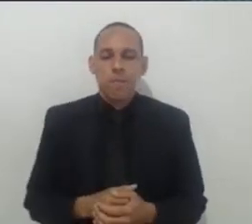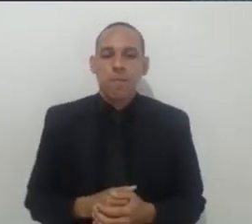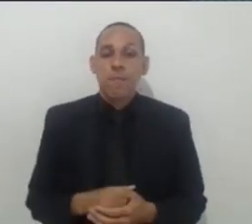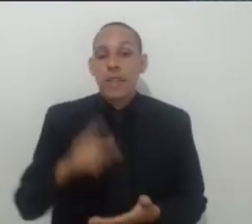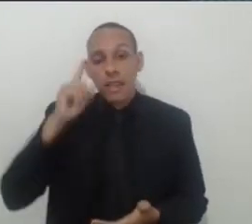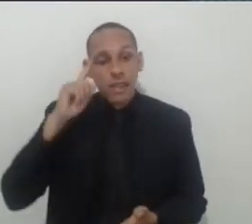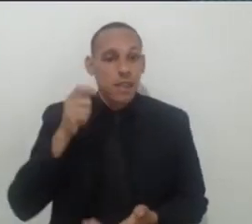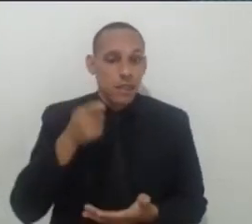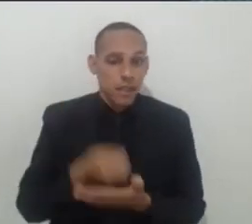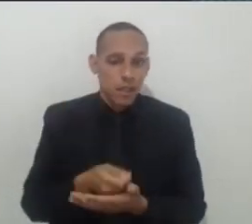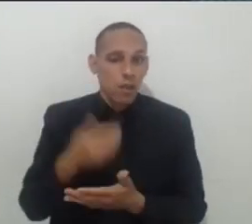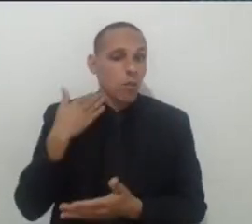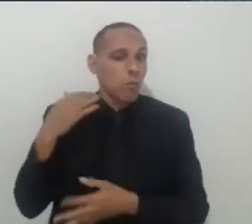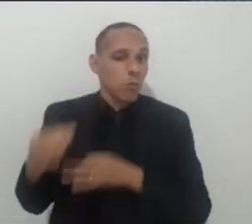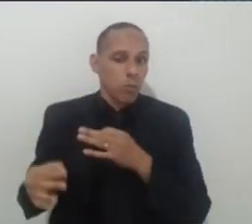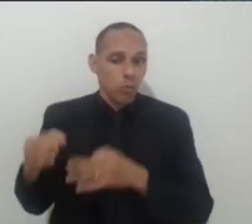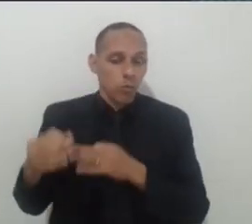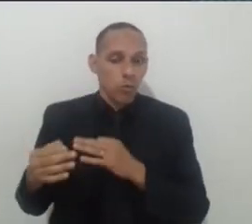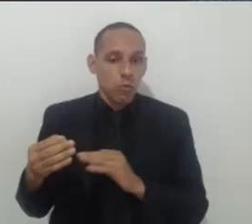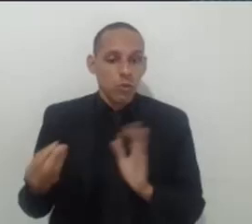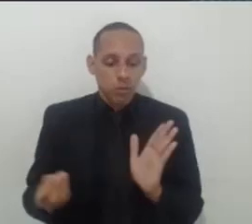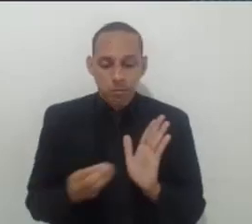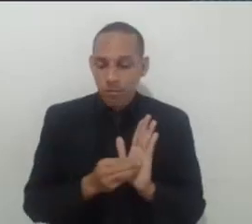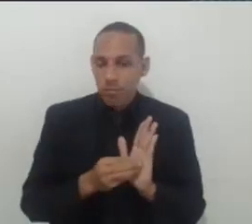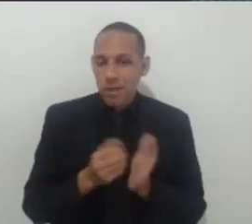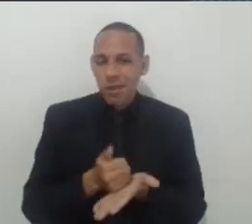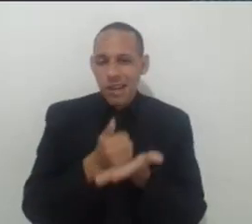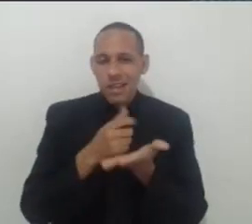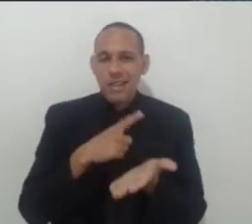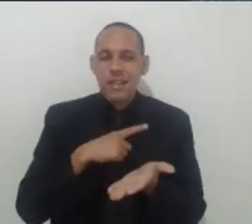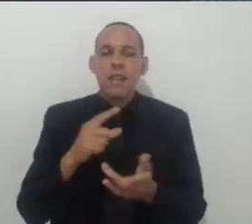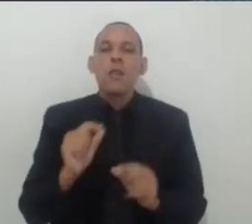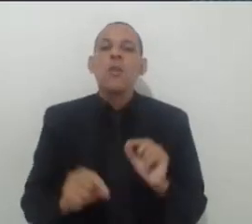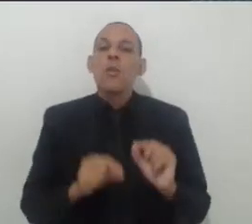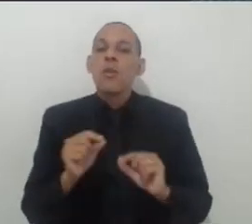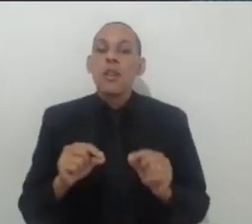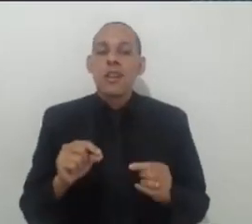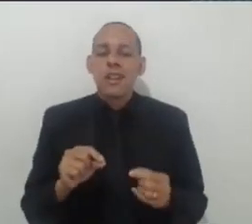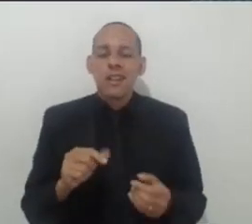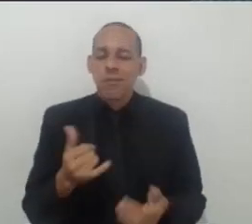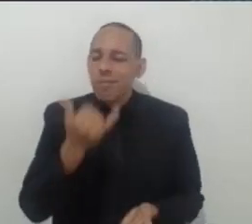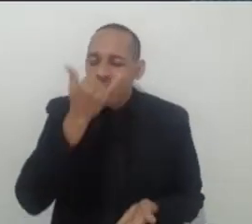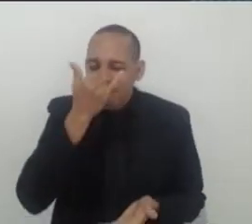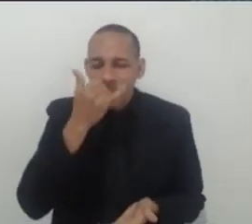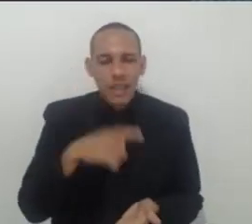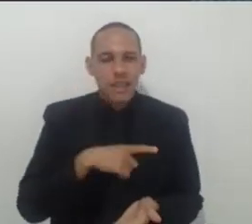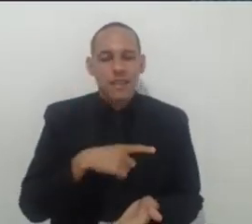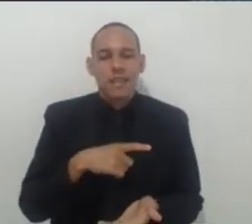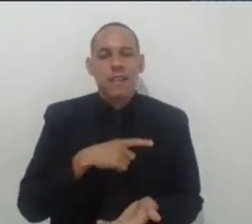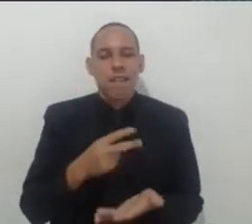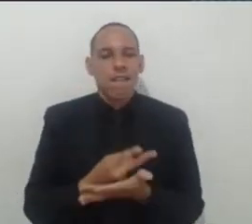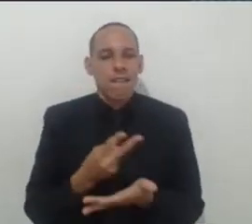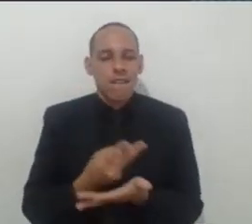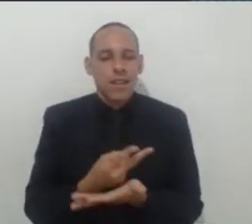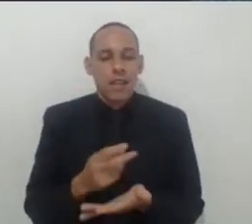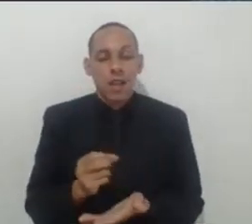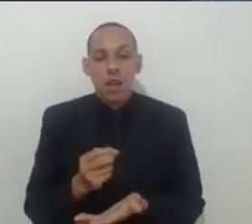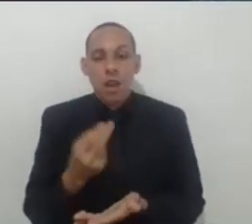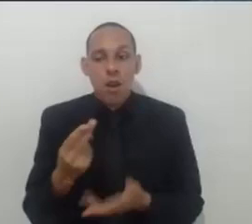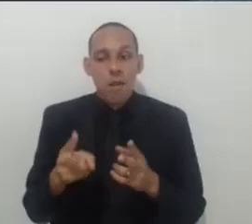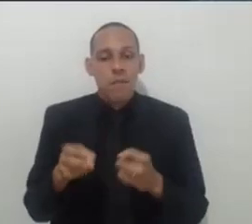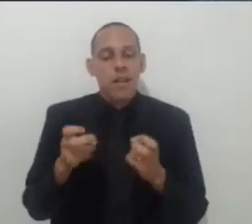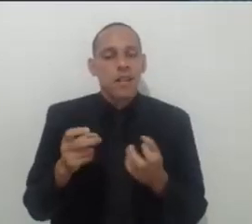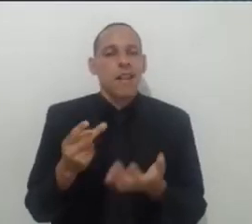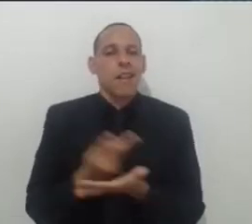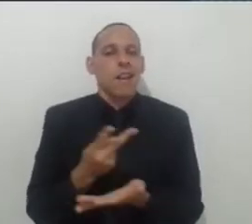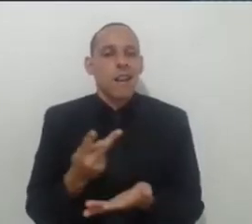fundada nesse dispositivo, pressupõe a ocorrência de equívoco na apreciação ou de percepção equivocada